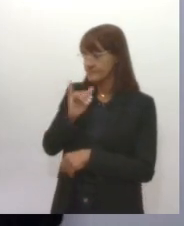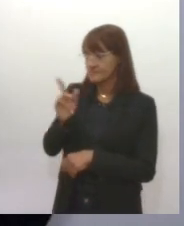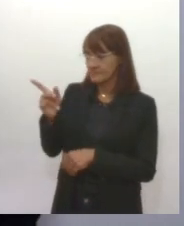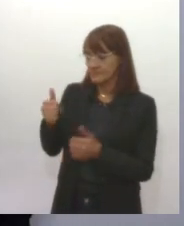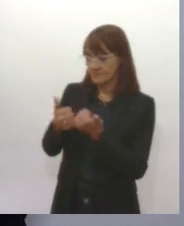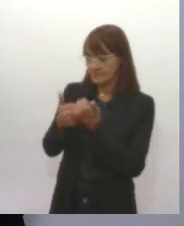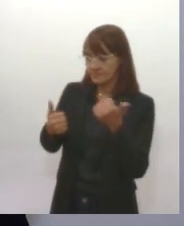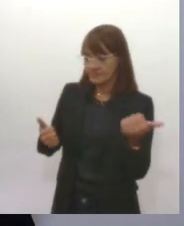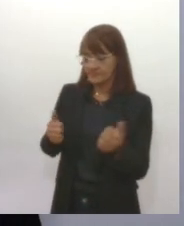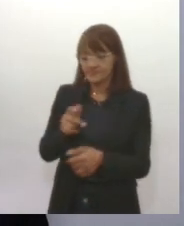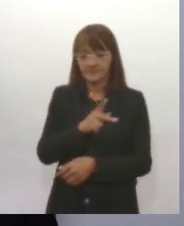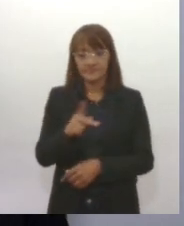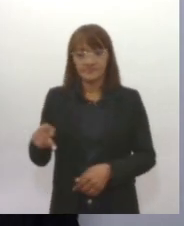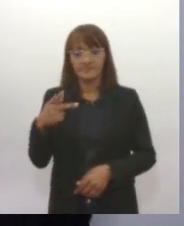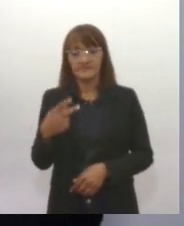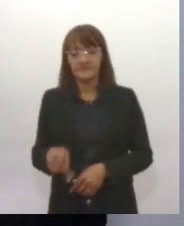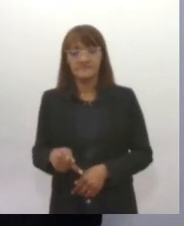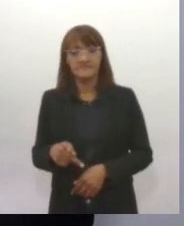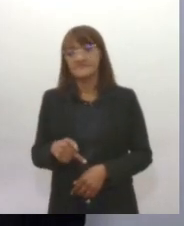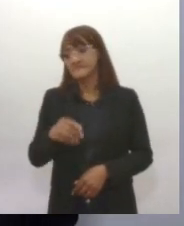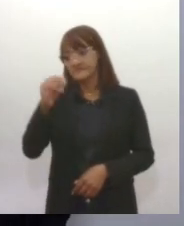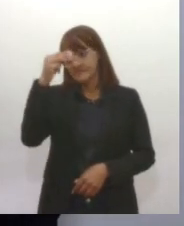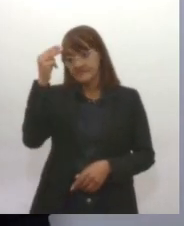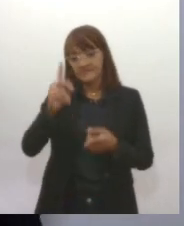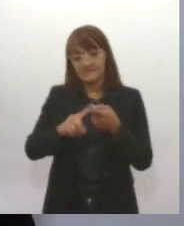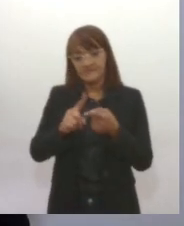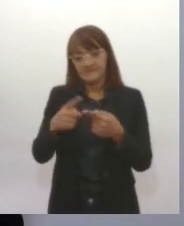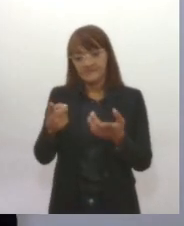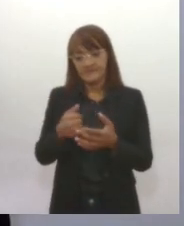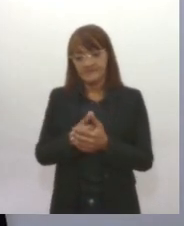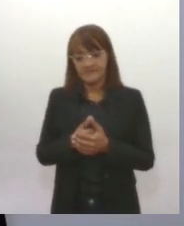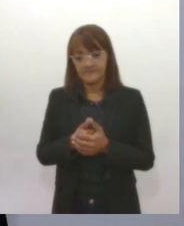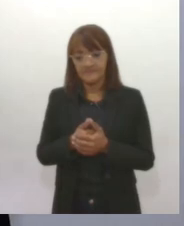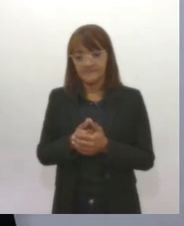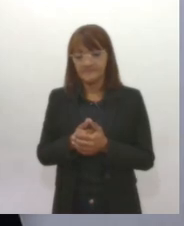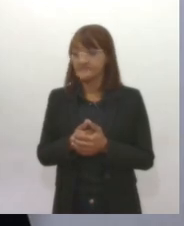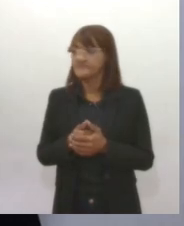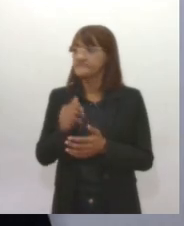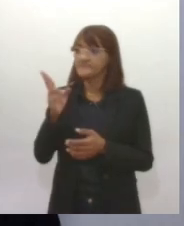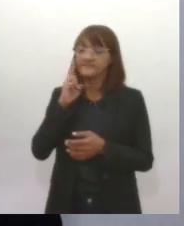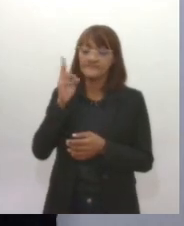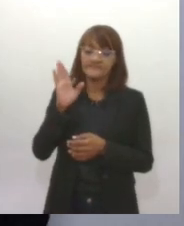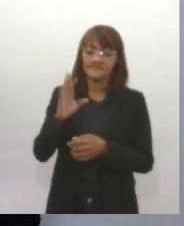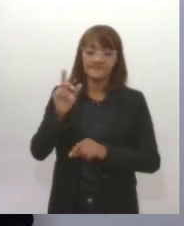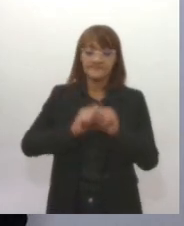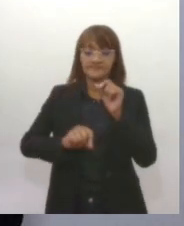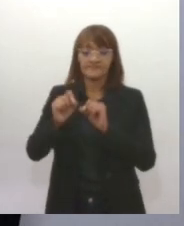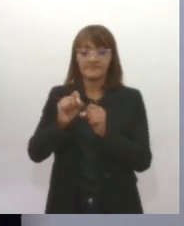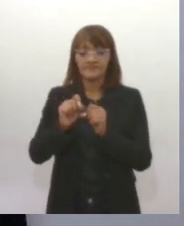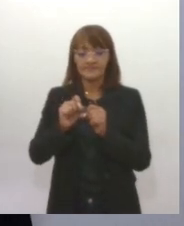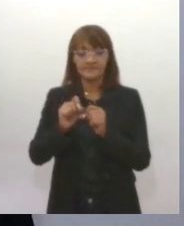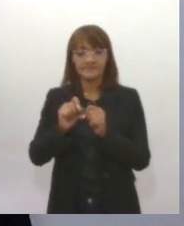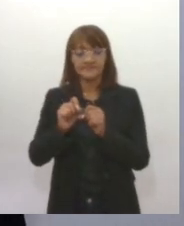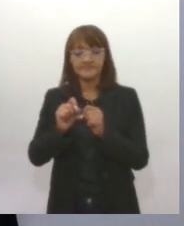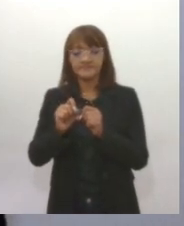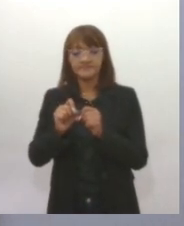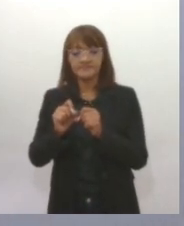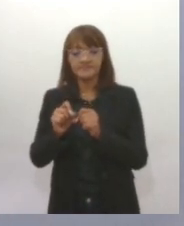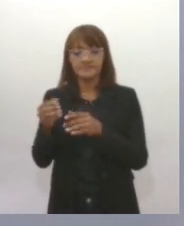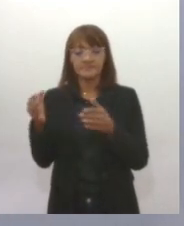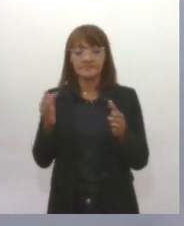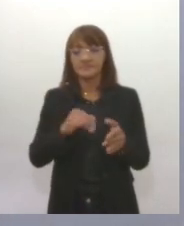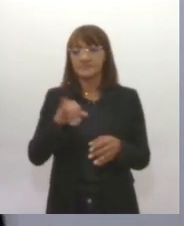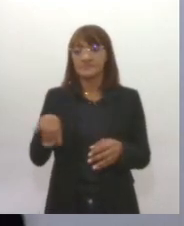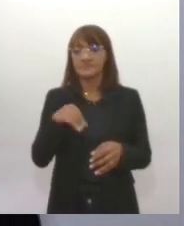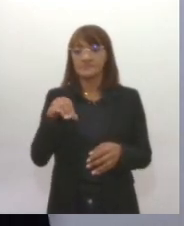Garibaldo Mendonça, que também citou e homenageou a pessoa e a figura de José Queiroz da Costa, que infelizmente nos